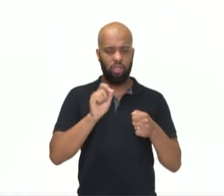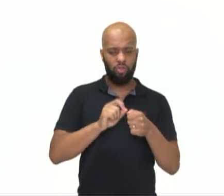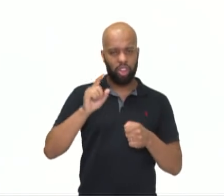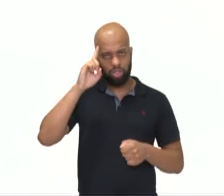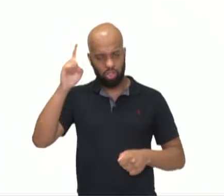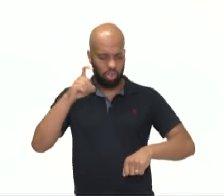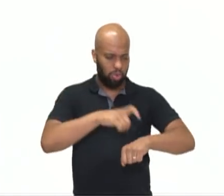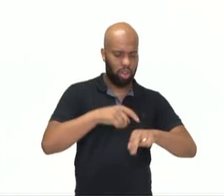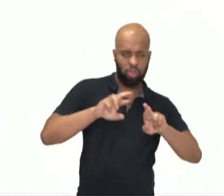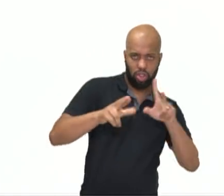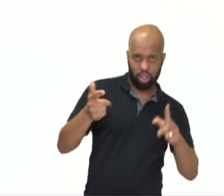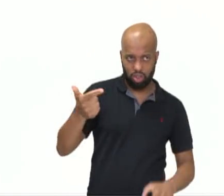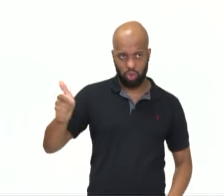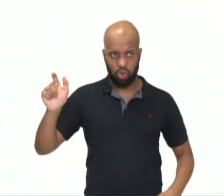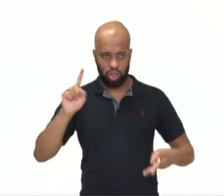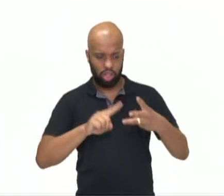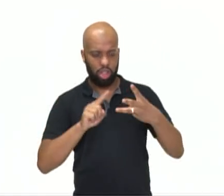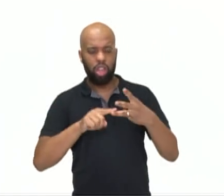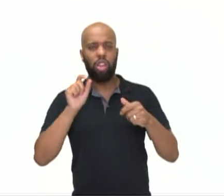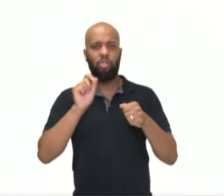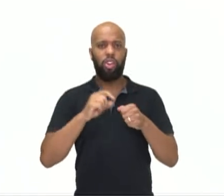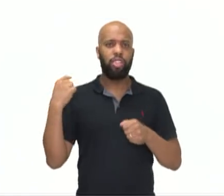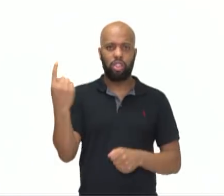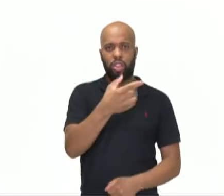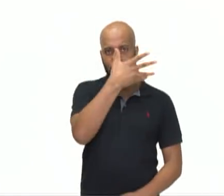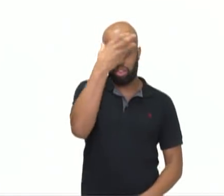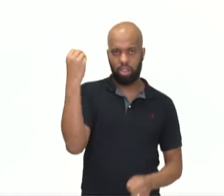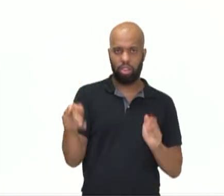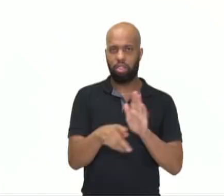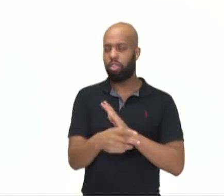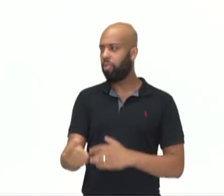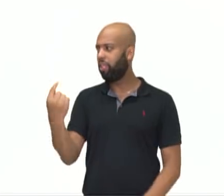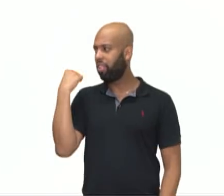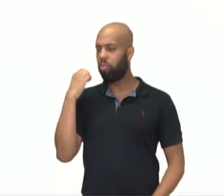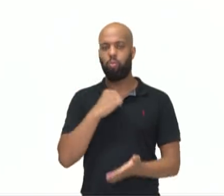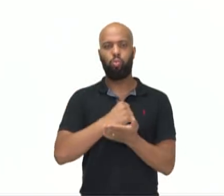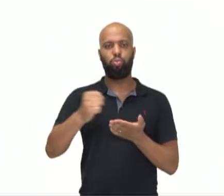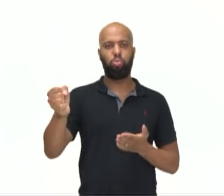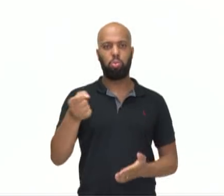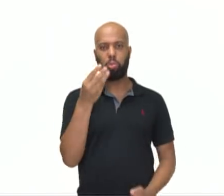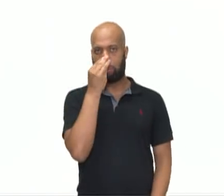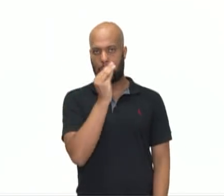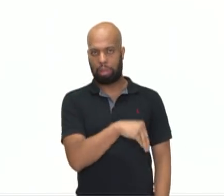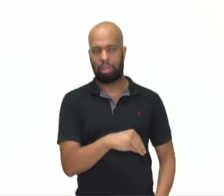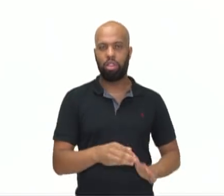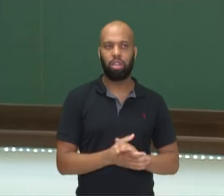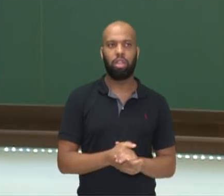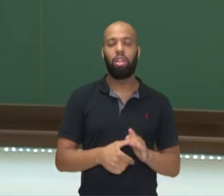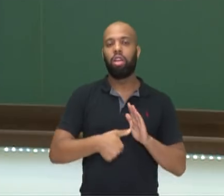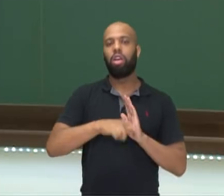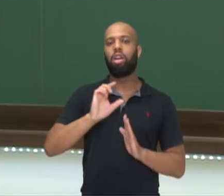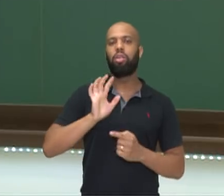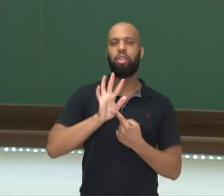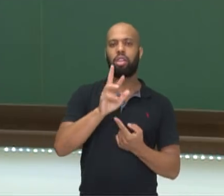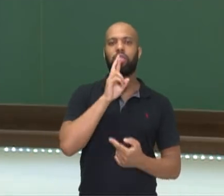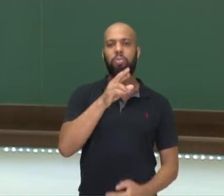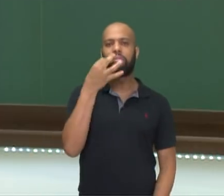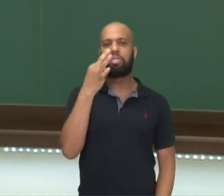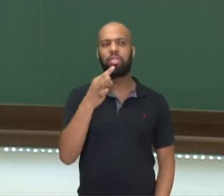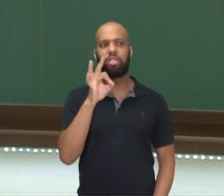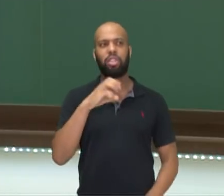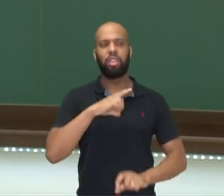diferente das outras? Ou letra C, faz com que a gente esqueça do passado? Vamos, antes de eu dizer aqui qual a resposta correta,